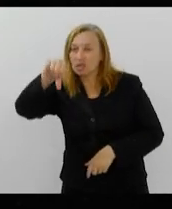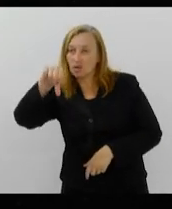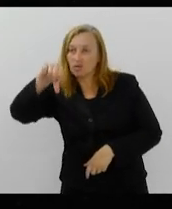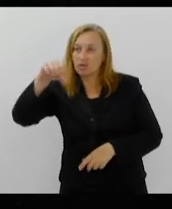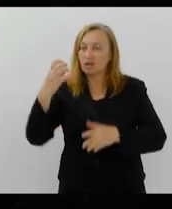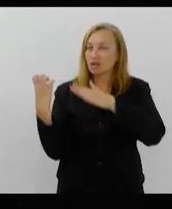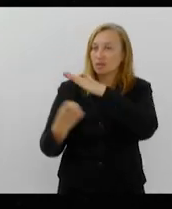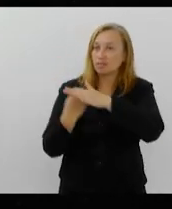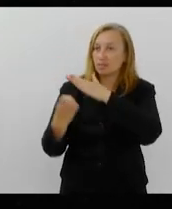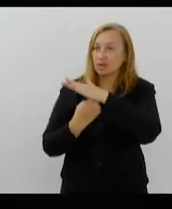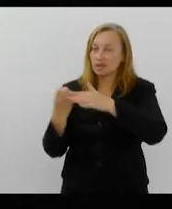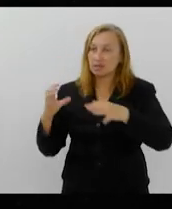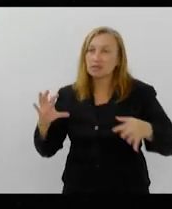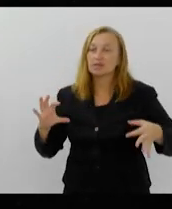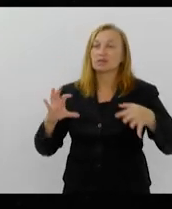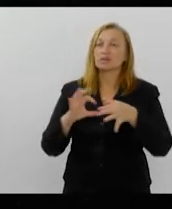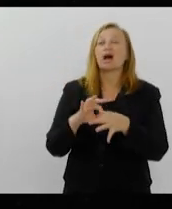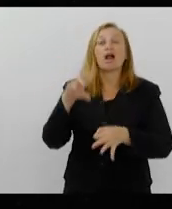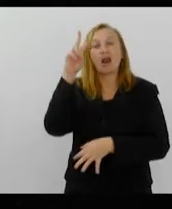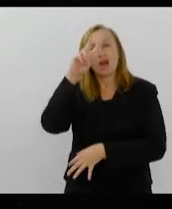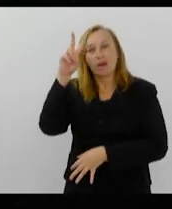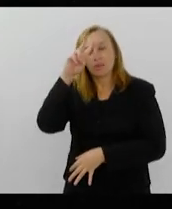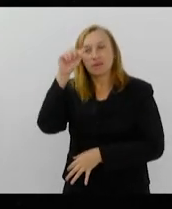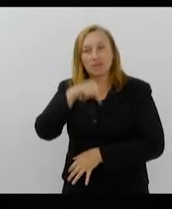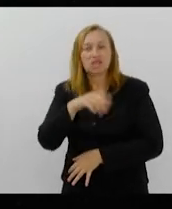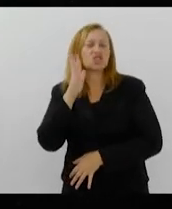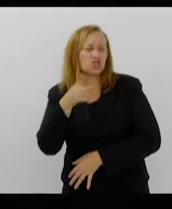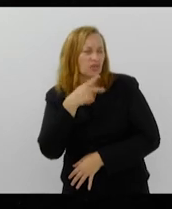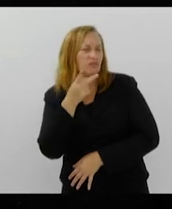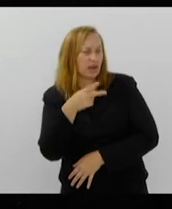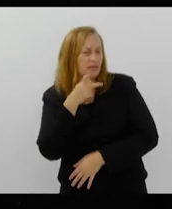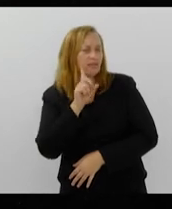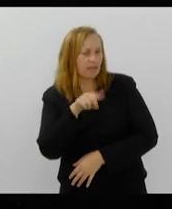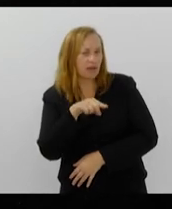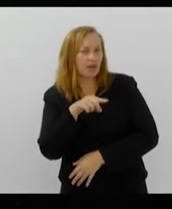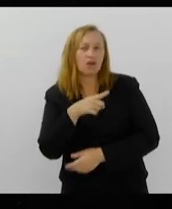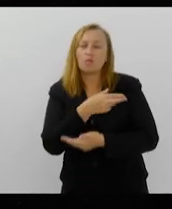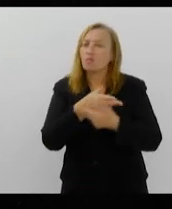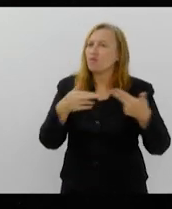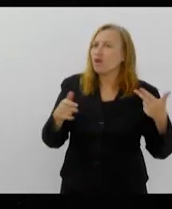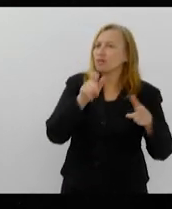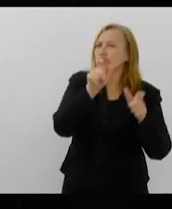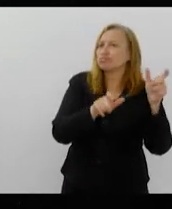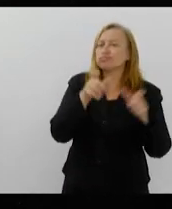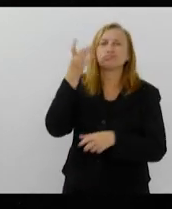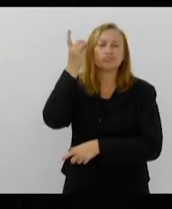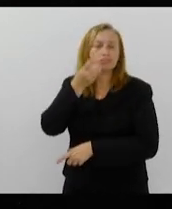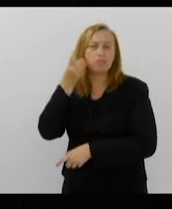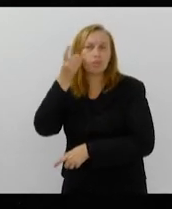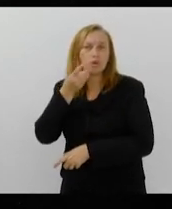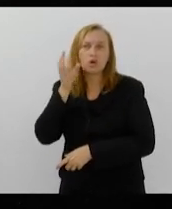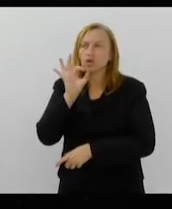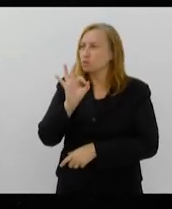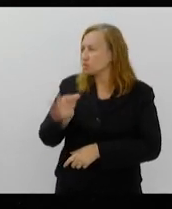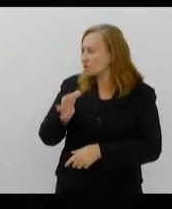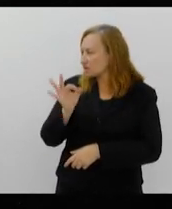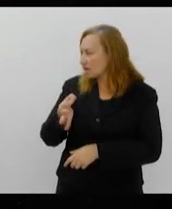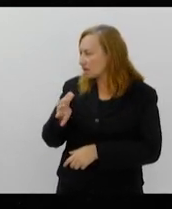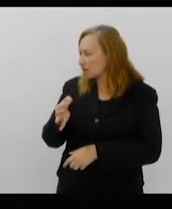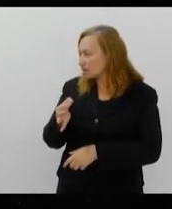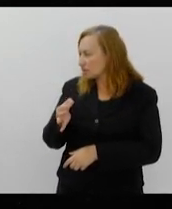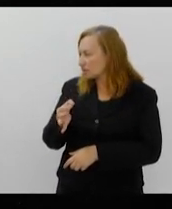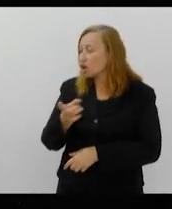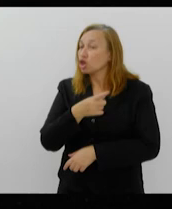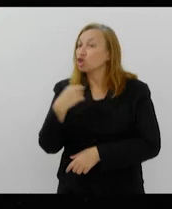empresas credenciadas, lembrando aqui o que já foi dito, né, por vários deputados, que o correto seria